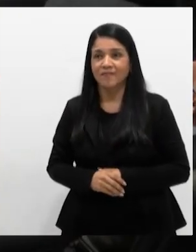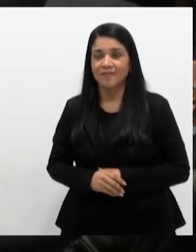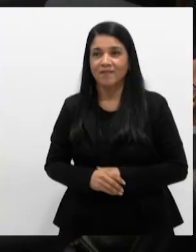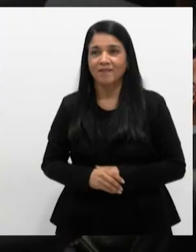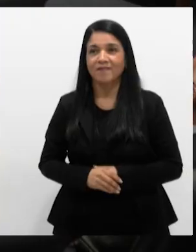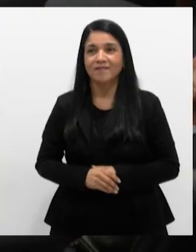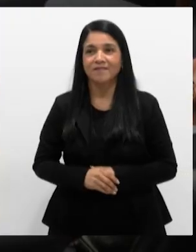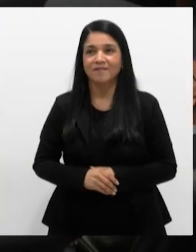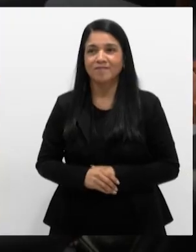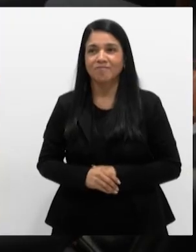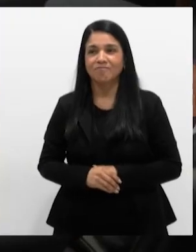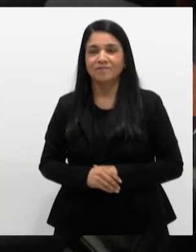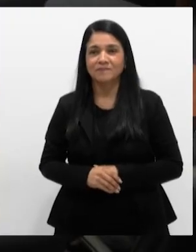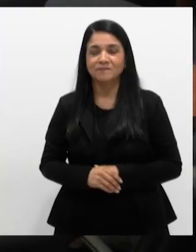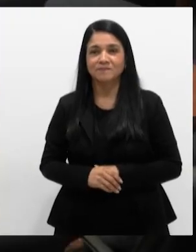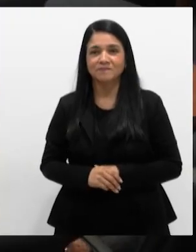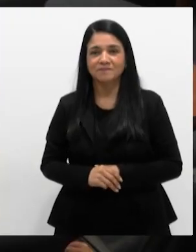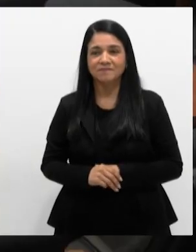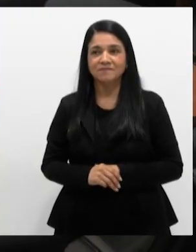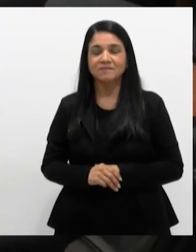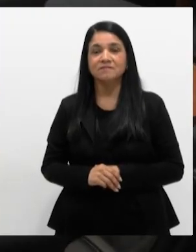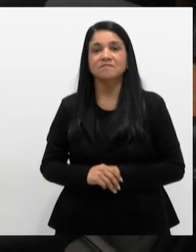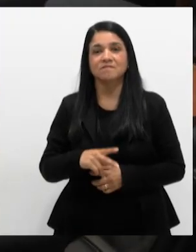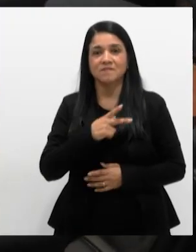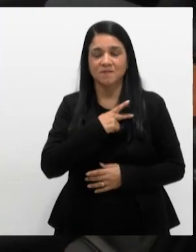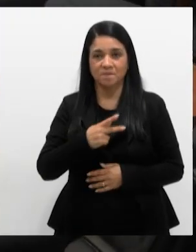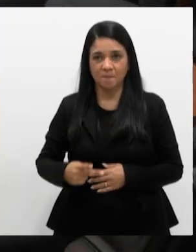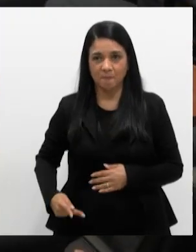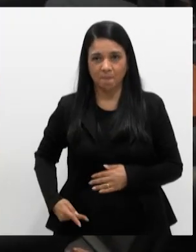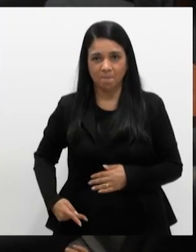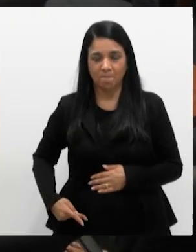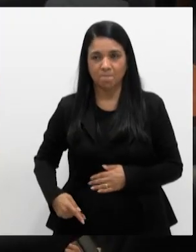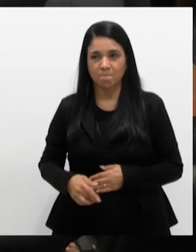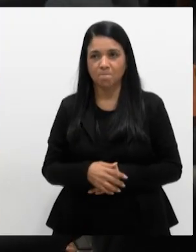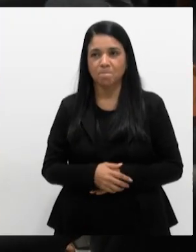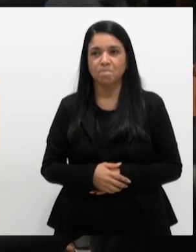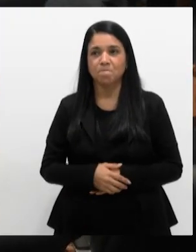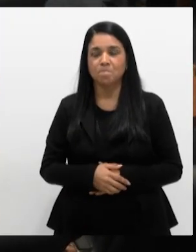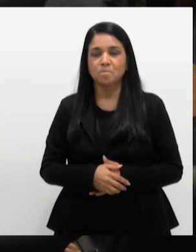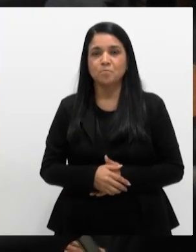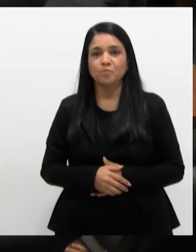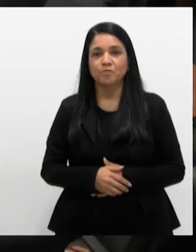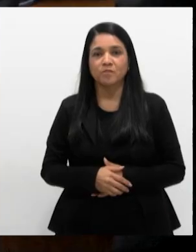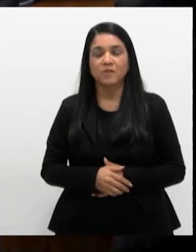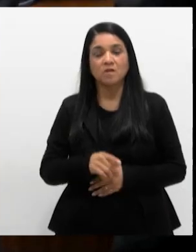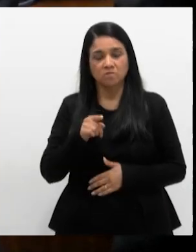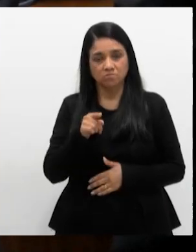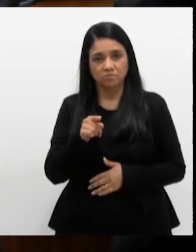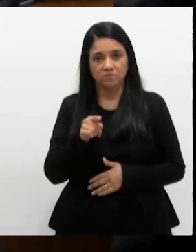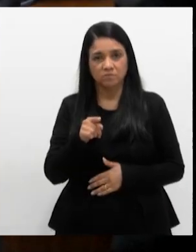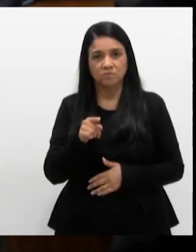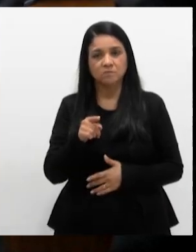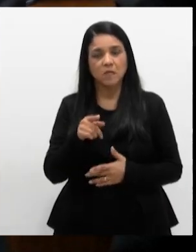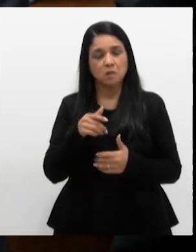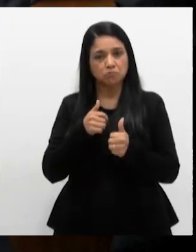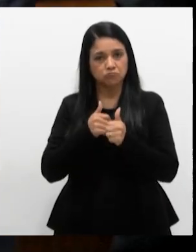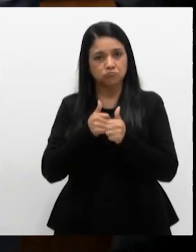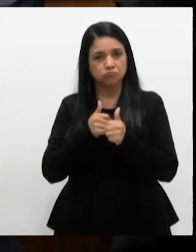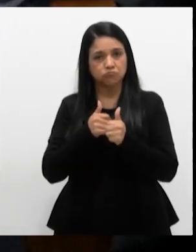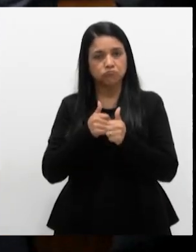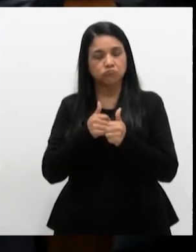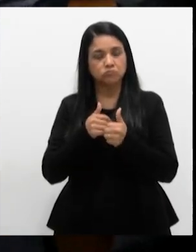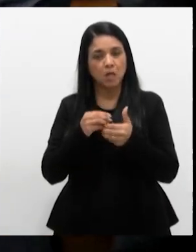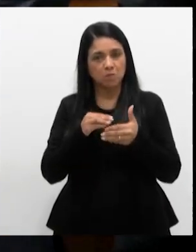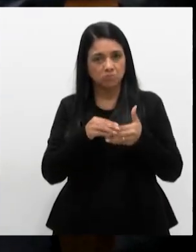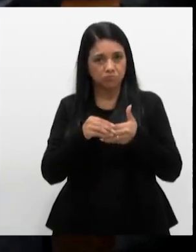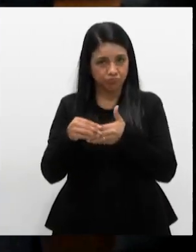Amorim cuidar de adora, Vossa Yuri. Excelência. O presidente, só porque Vossa Excelência tem primado pela condução diplomática,